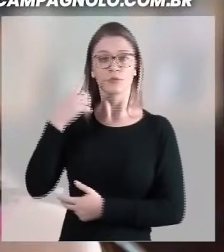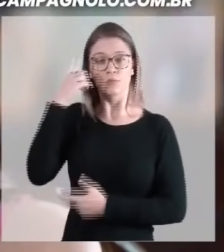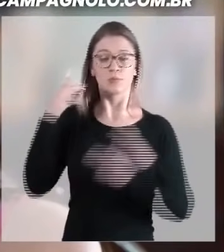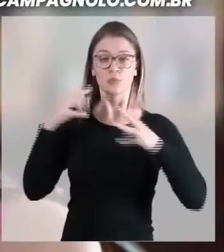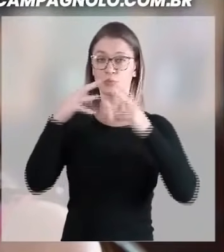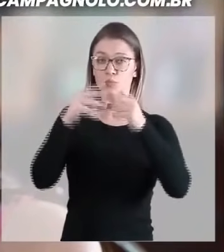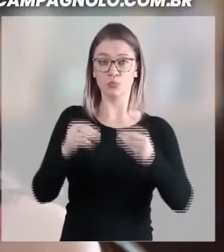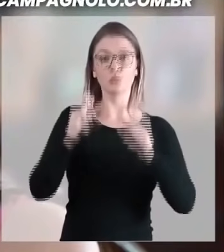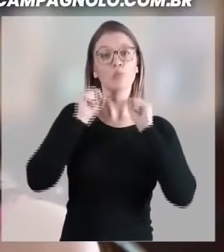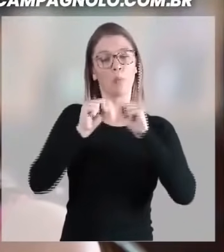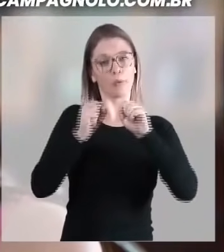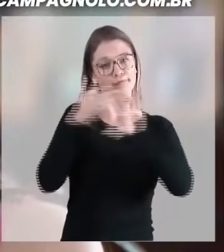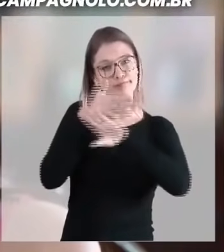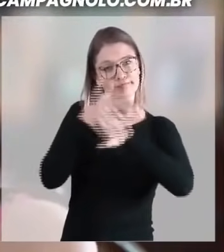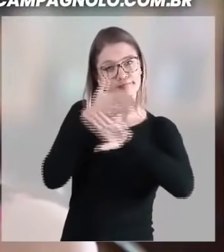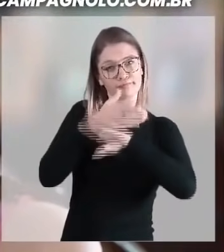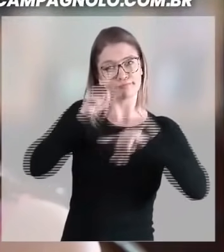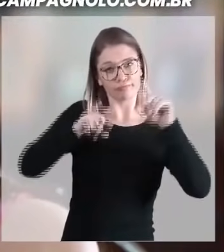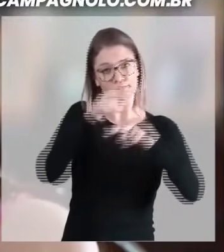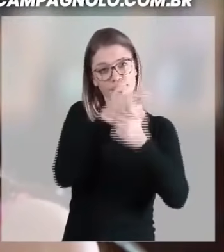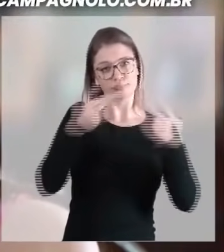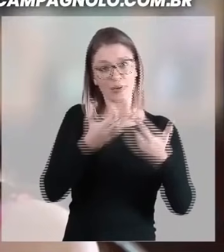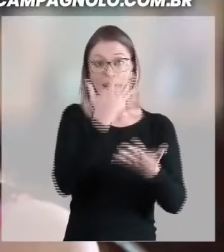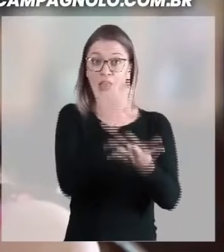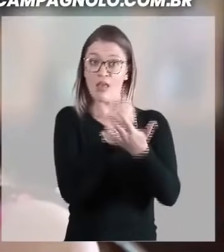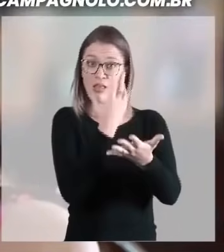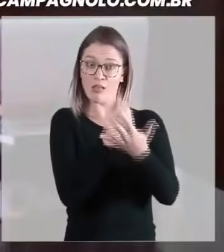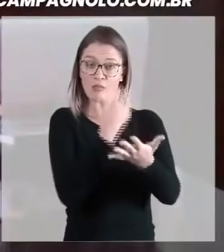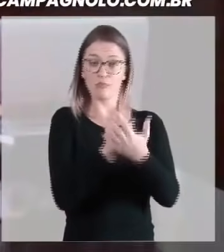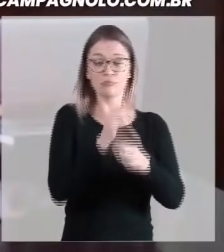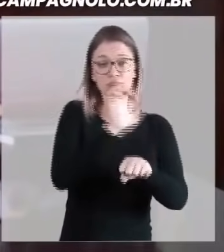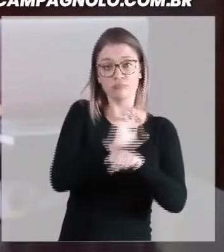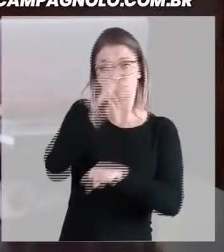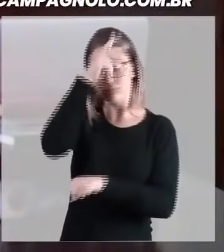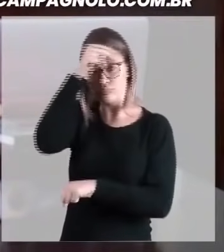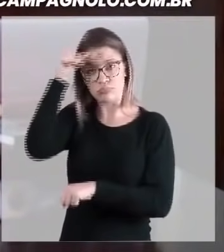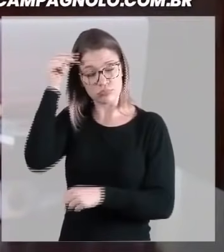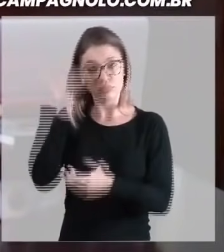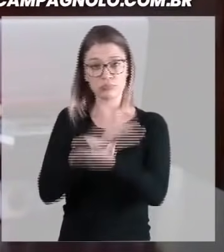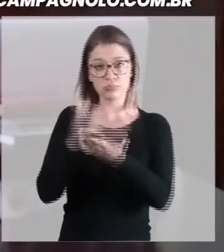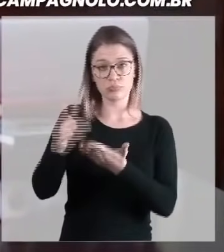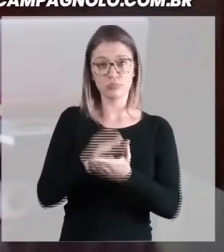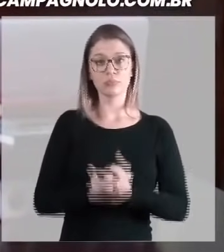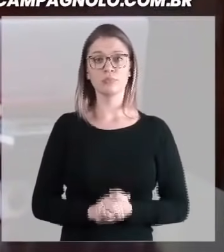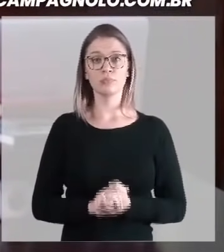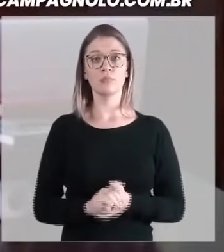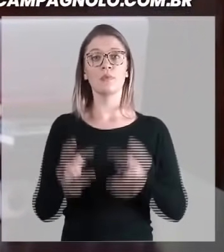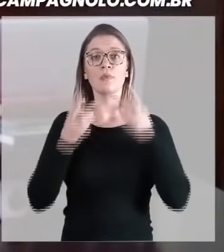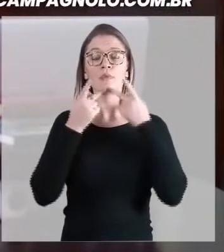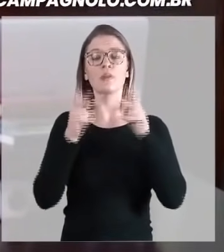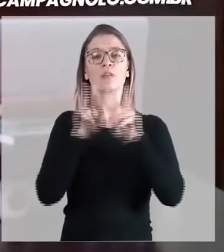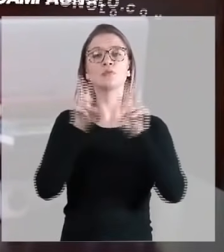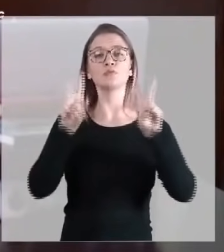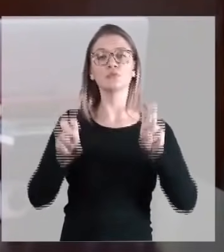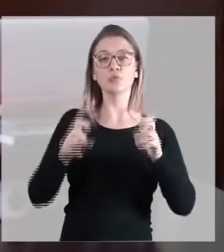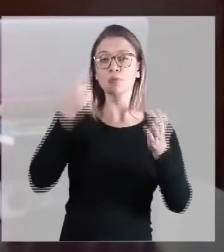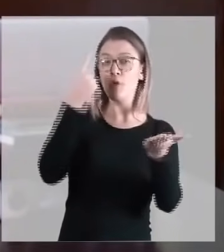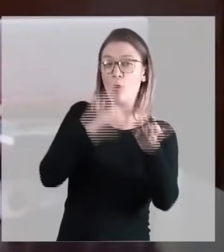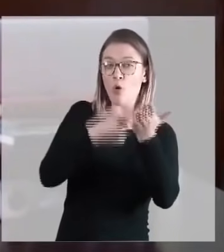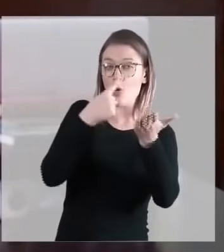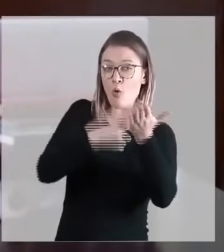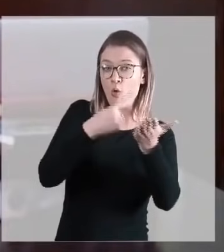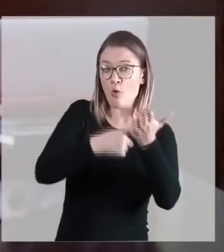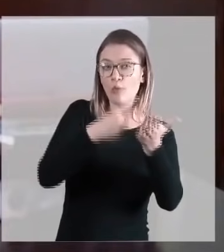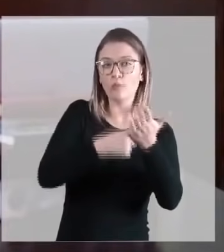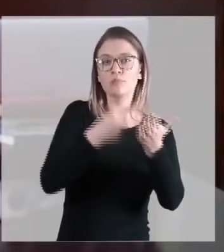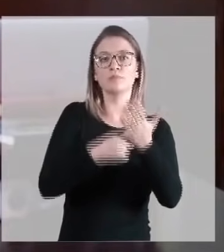esse material para fazer download e copiar em seus municípios ou estados. Para começarmos, iremos falar um pouco sobre os tratados dos